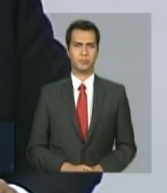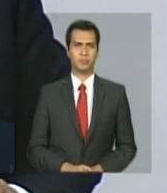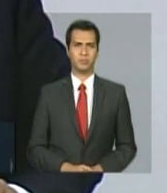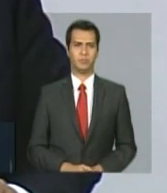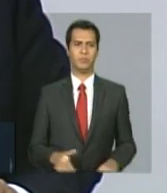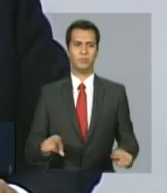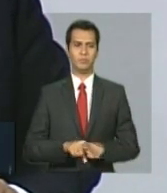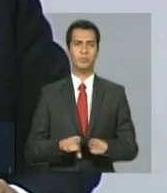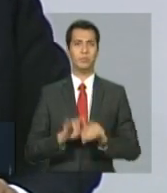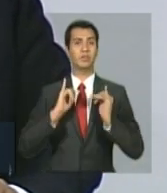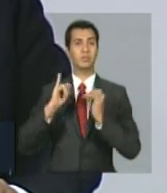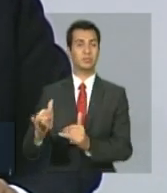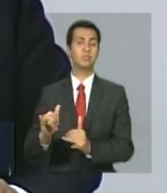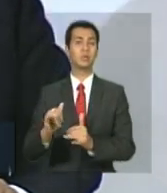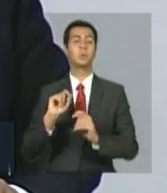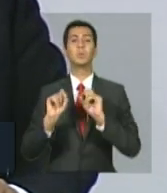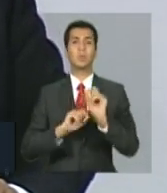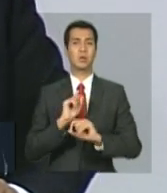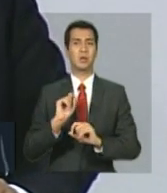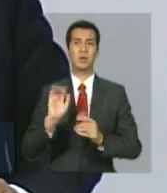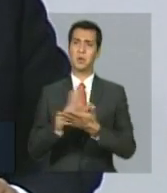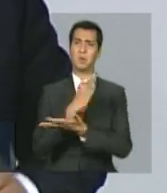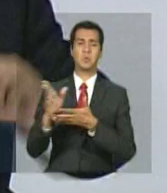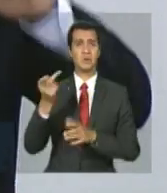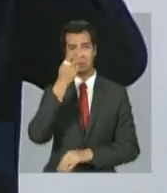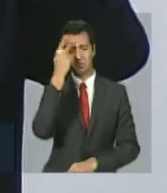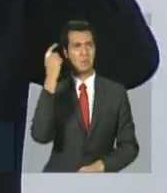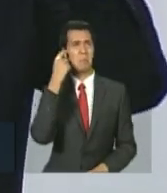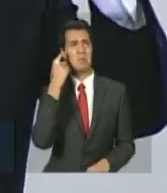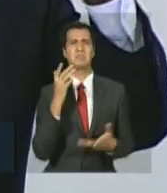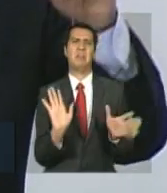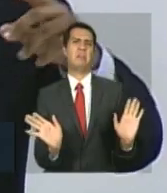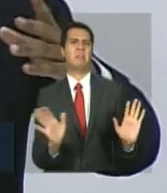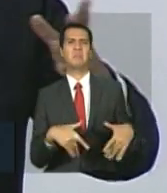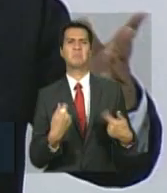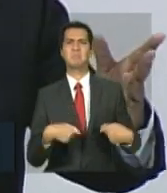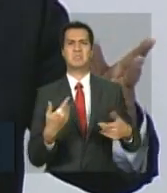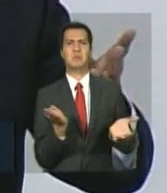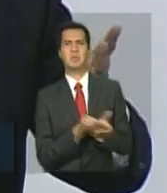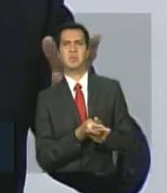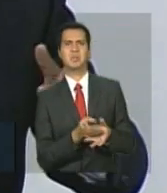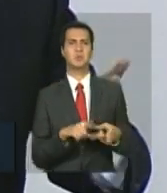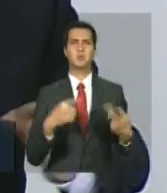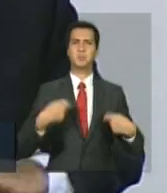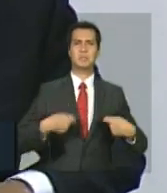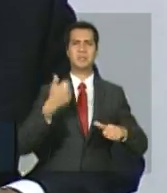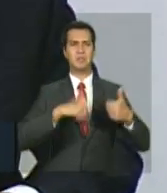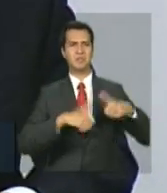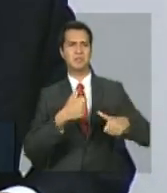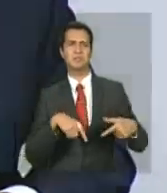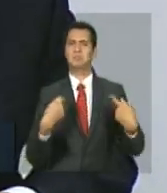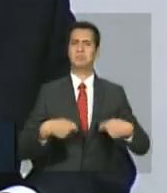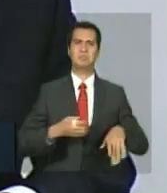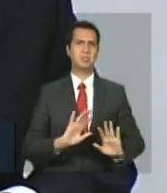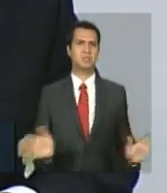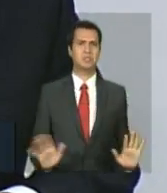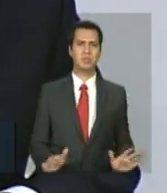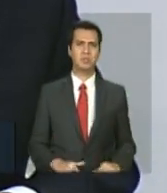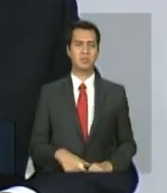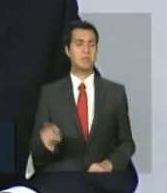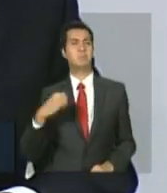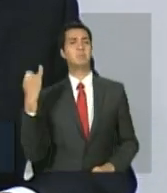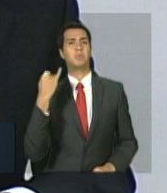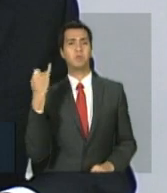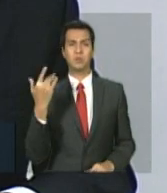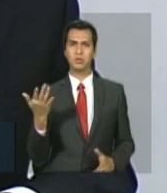a atitude de quem acha que importa pouco se vai ter processo, se vai ter avaliação, se vai ter apuração. Para nós,